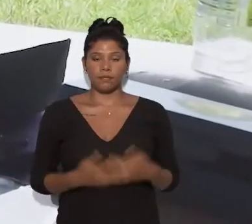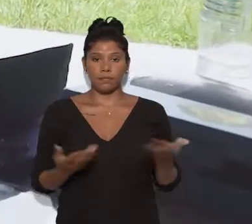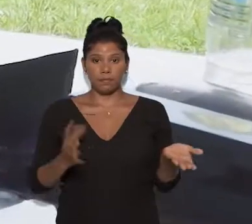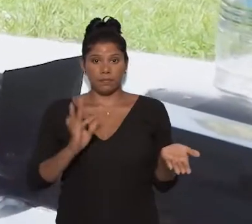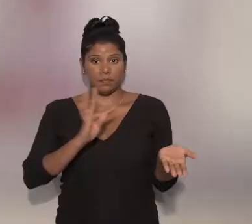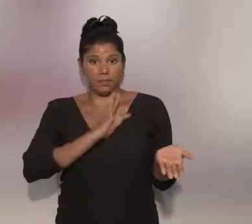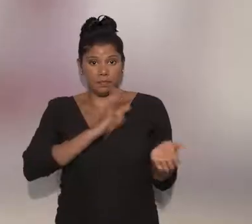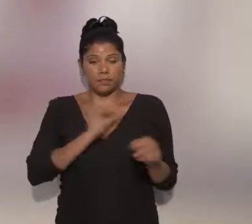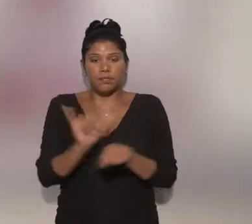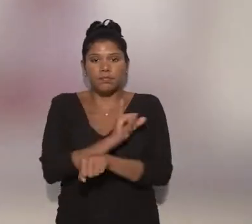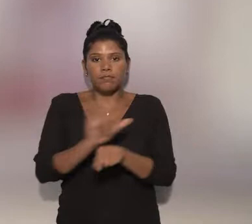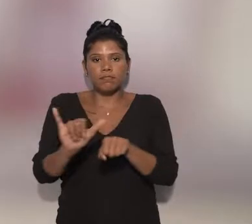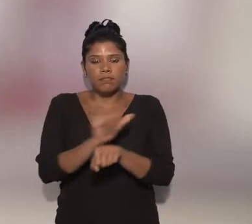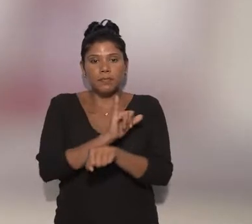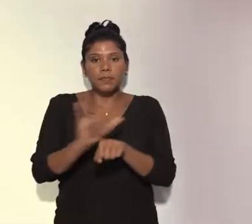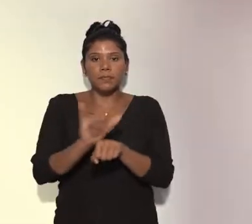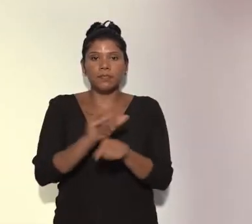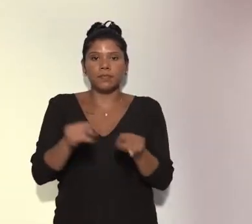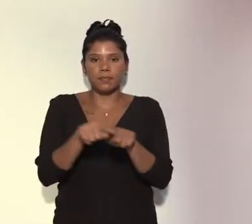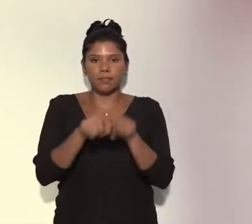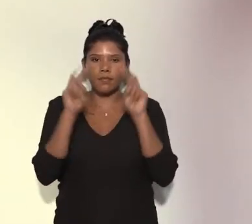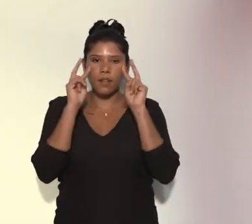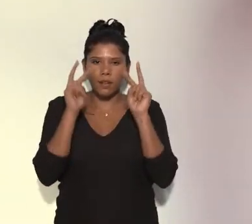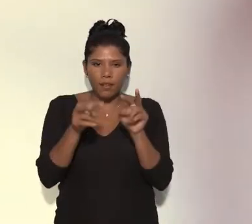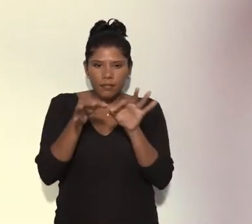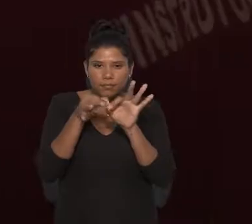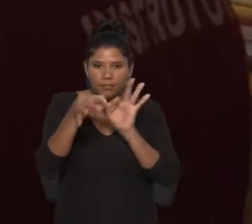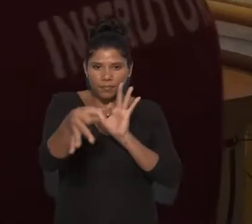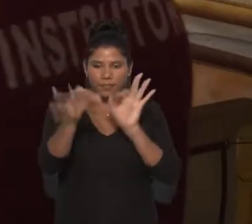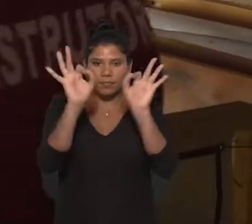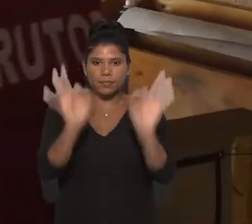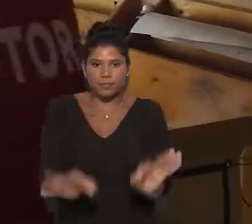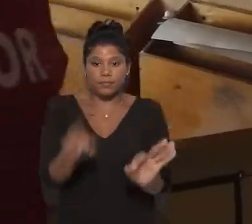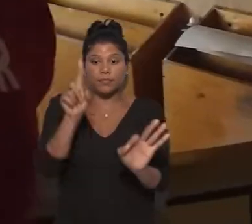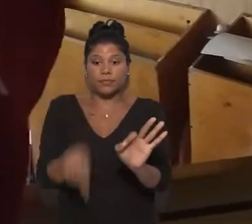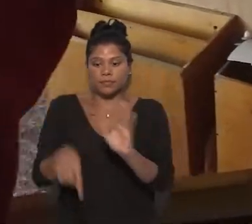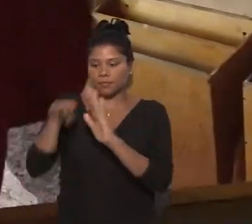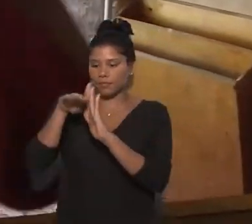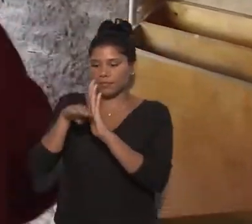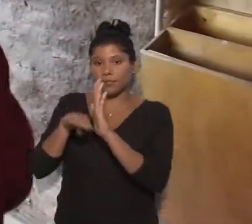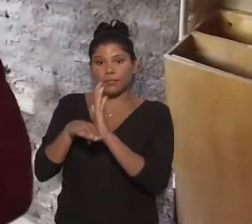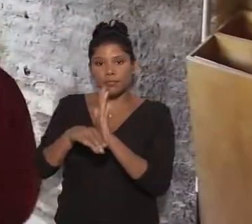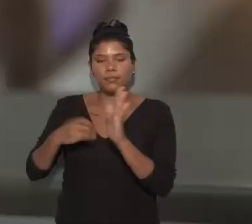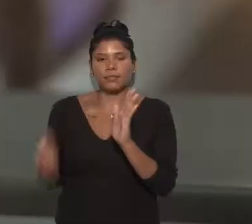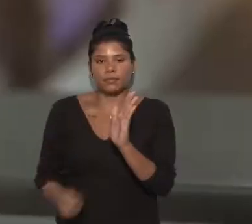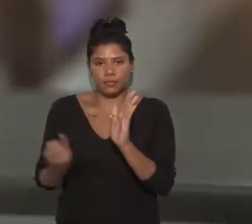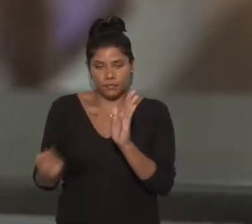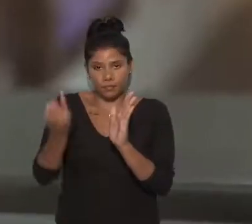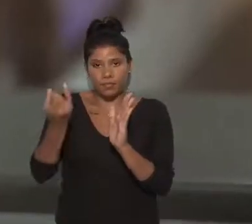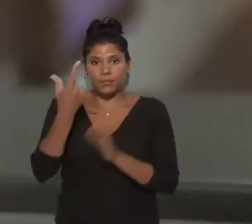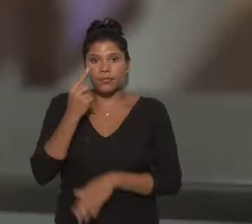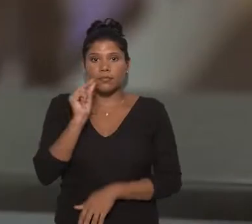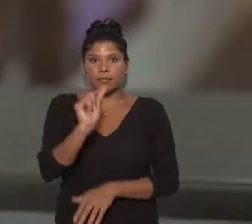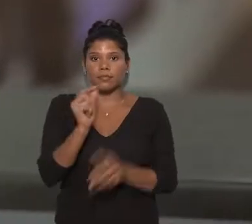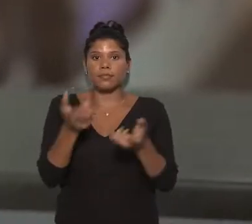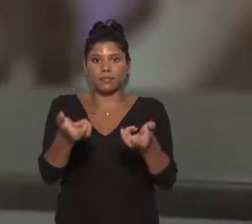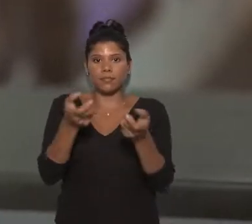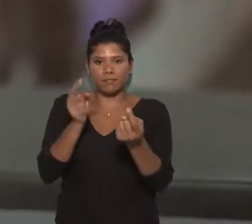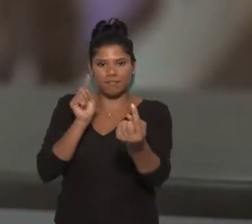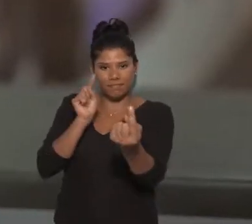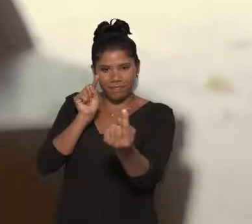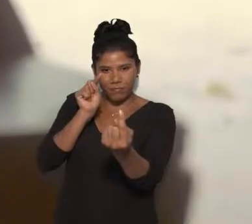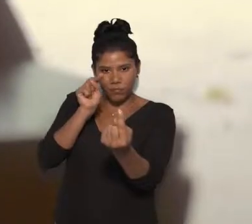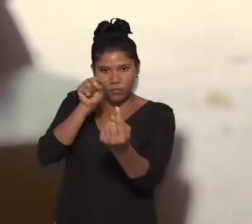Técnica, habilidade e um olhar preciso. Esses atributos são essenciais a quem desafia a